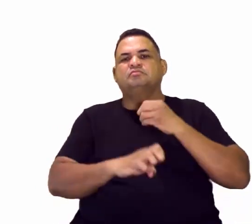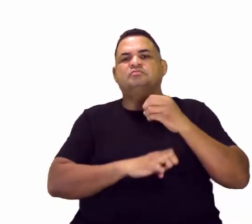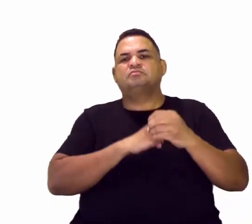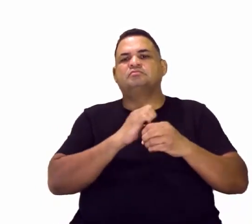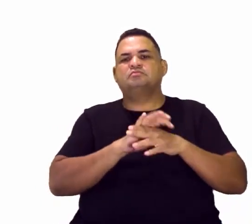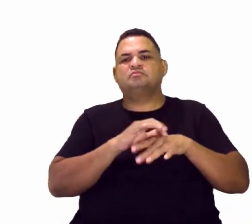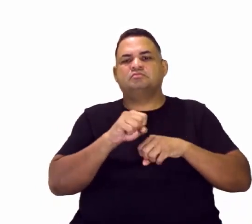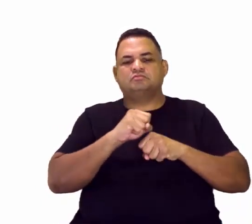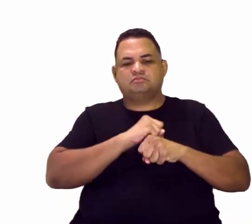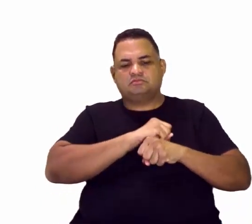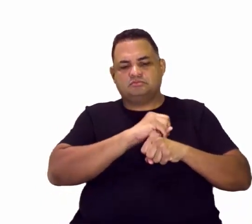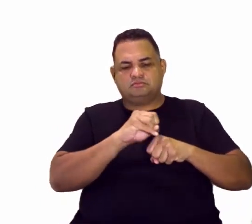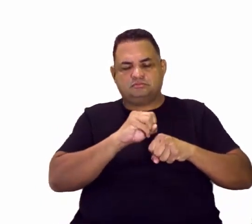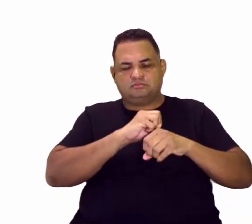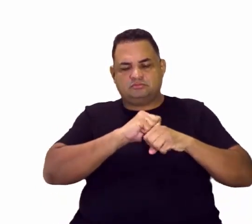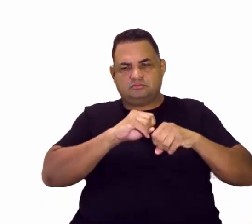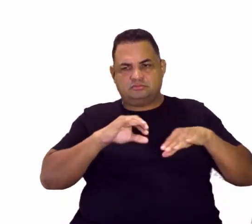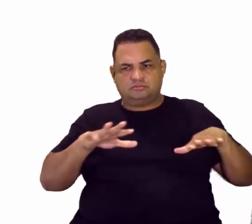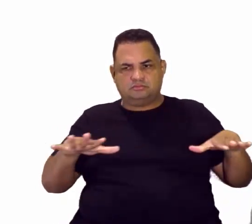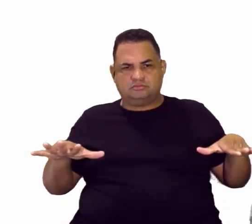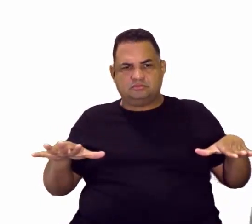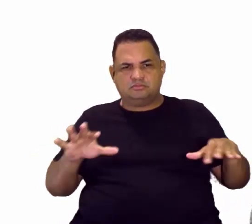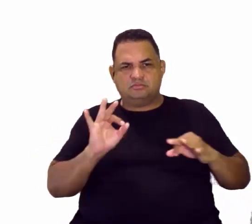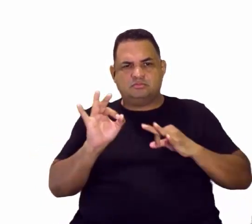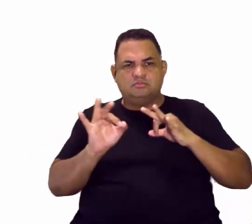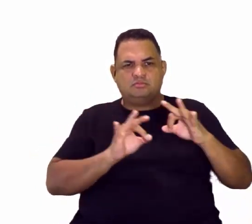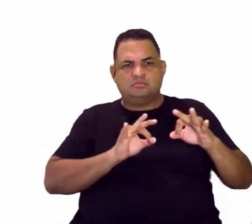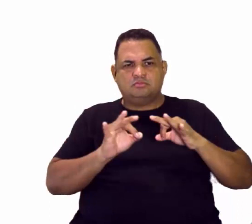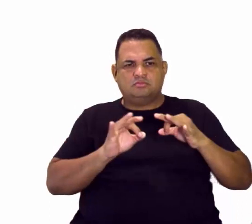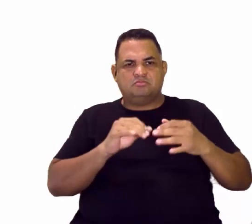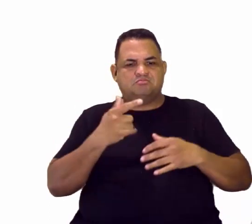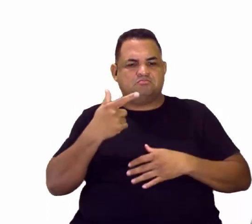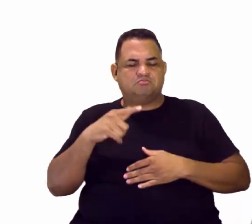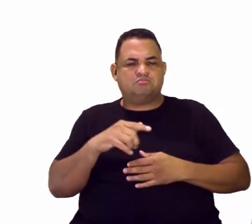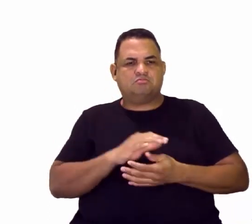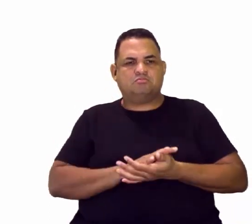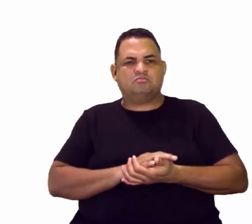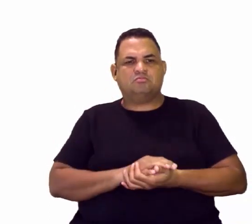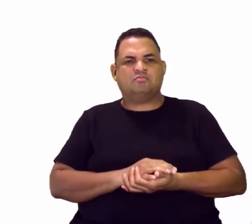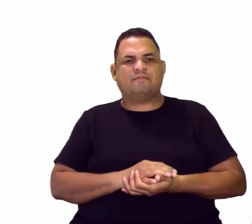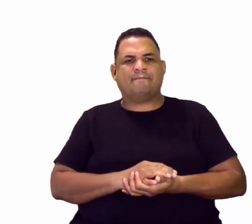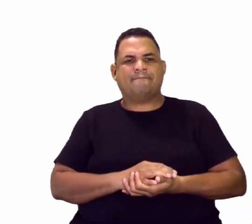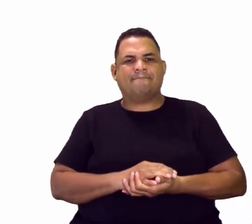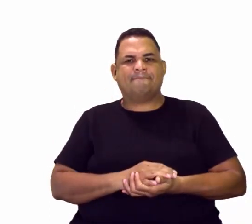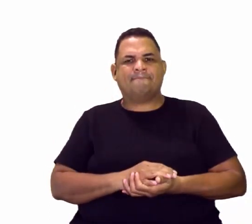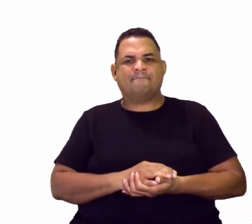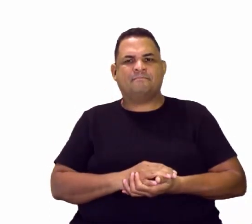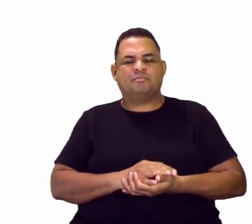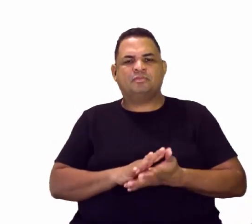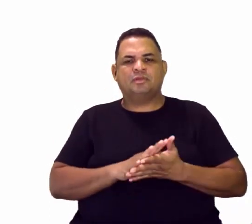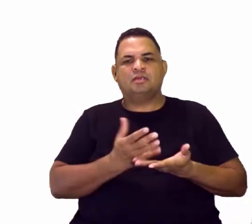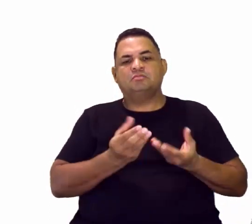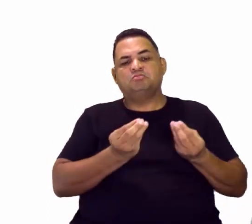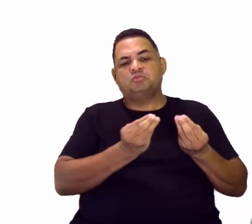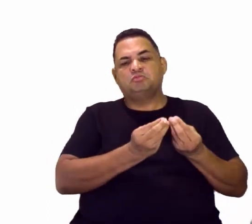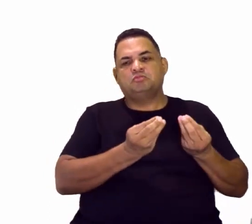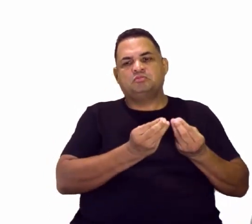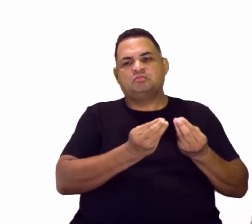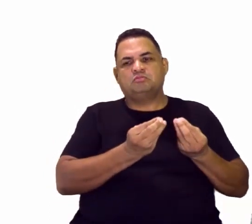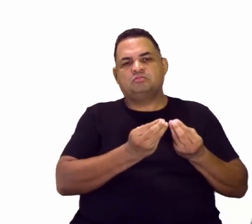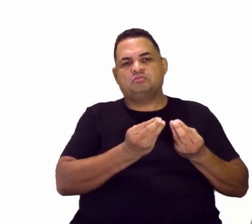elétrons estão distribuídos de forma assimétrica, ou seja, uma parte da